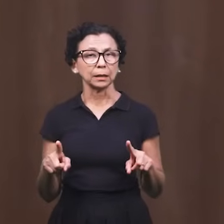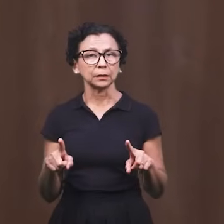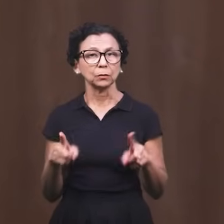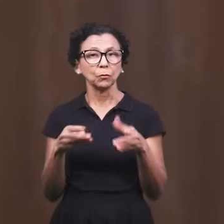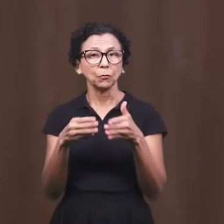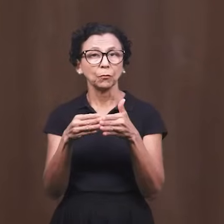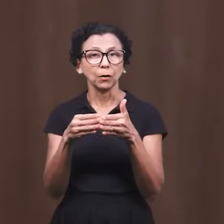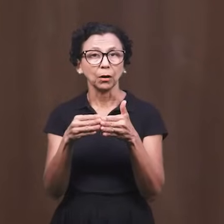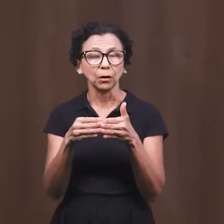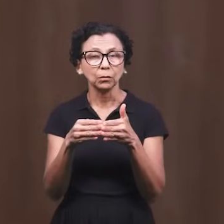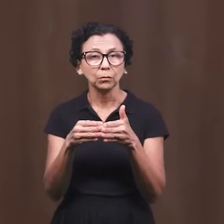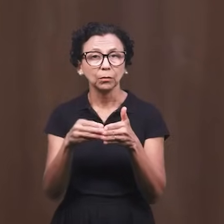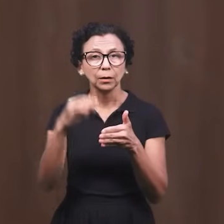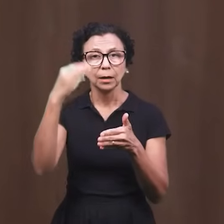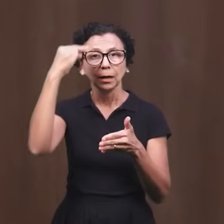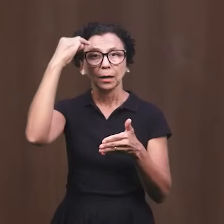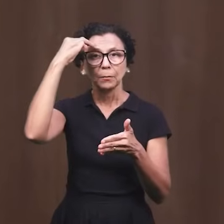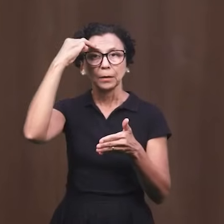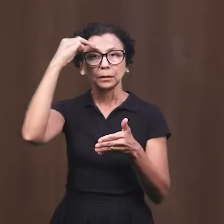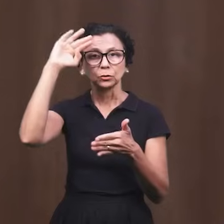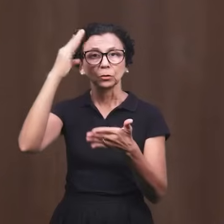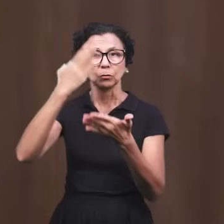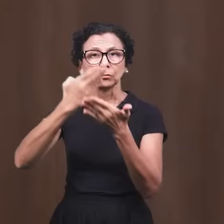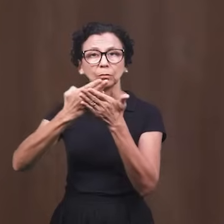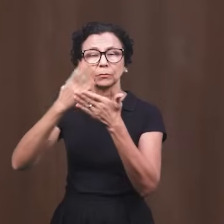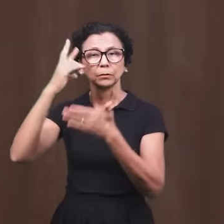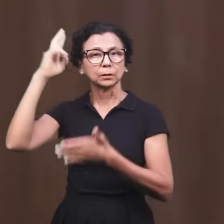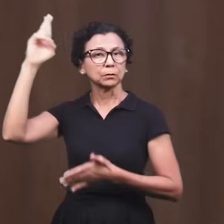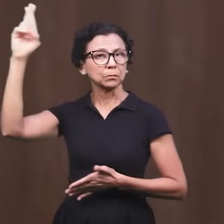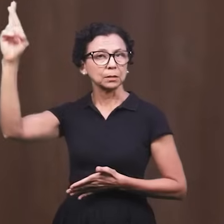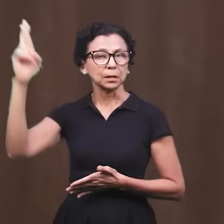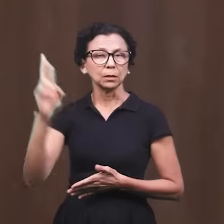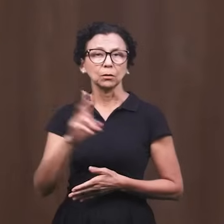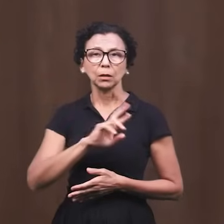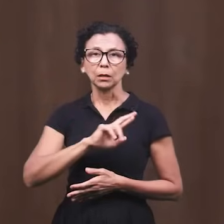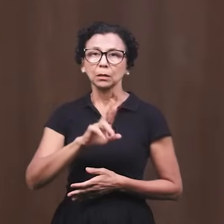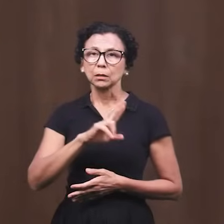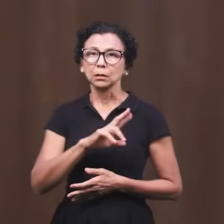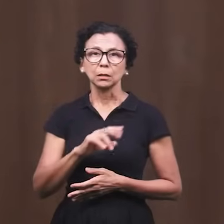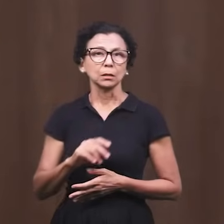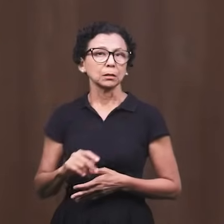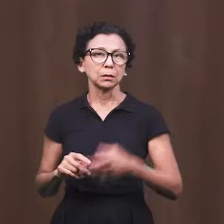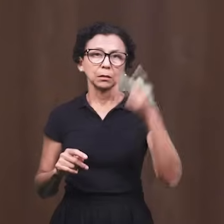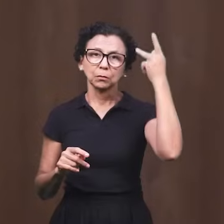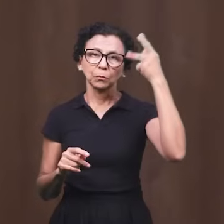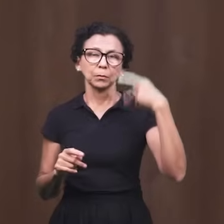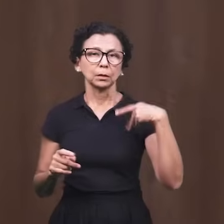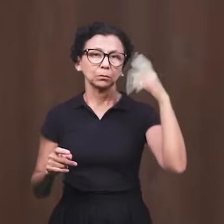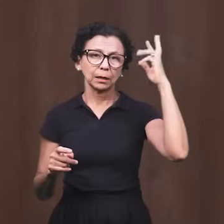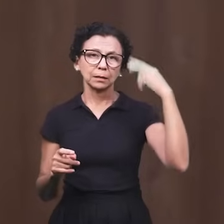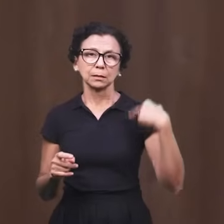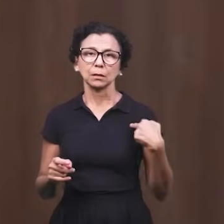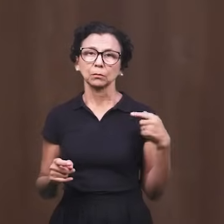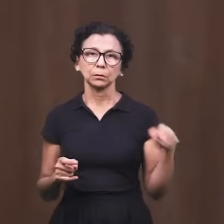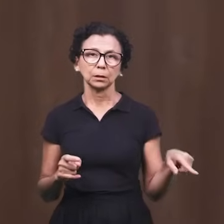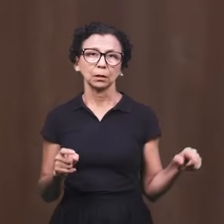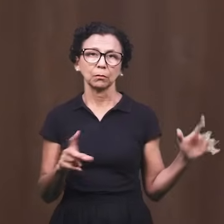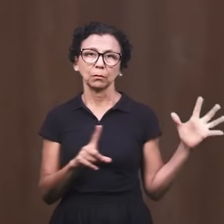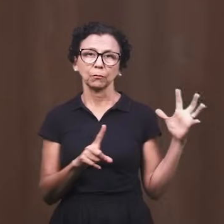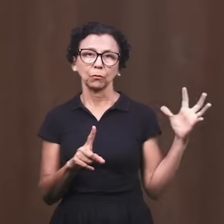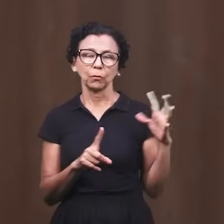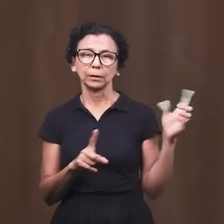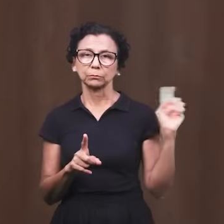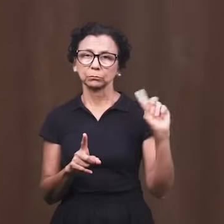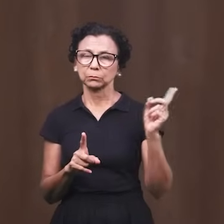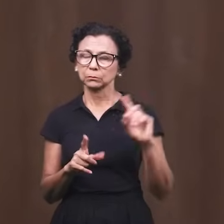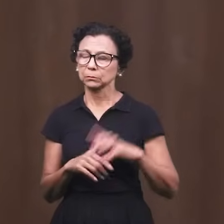Senhor. Não está firmada em homem nenhum. Está firmada no Senhor. É esse Jesus que nós cremos. Nós cremos que Jesus ressuscitou dentre os mortos,